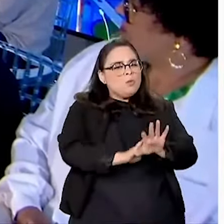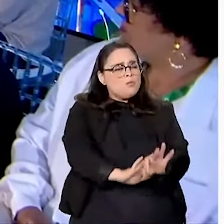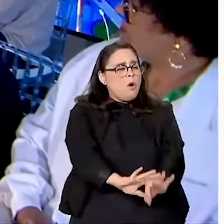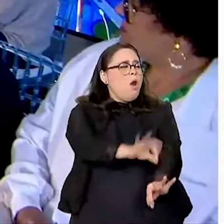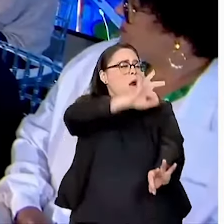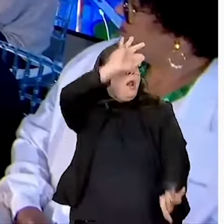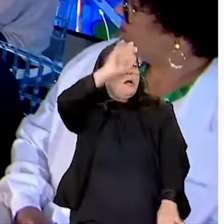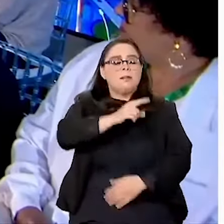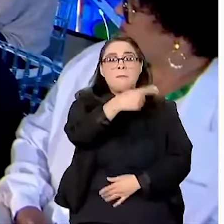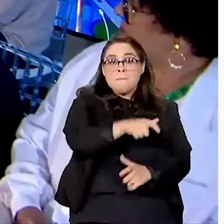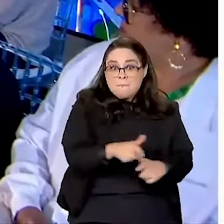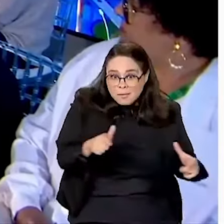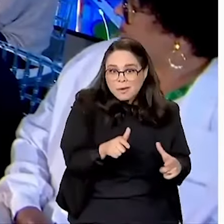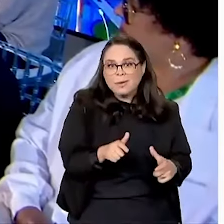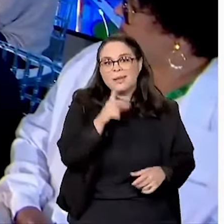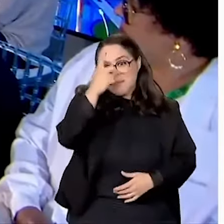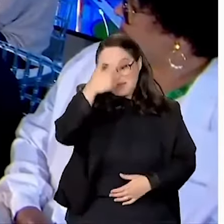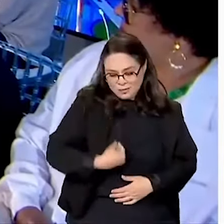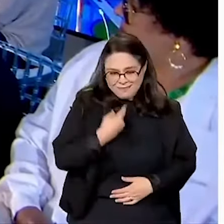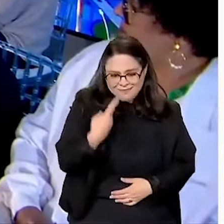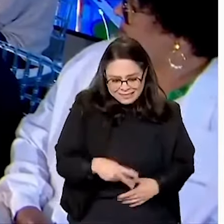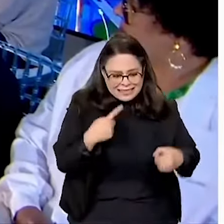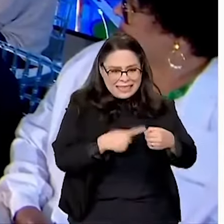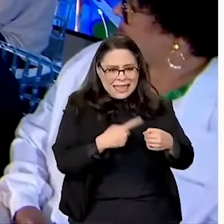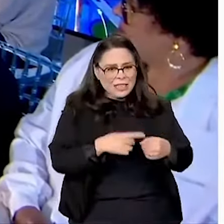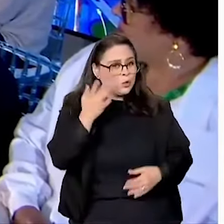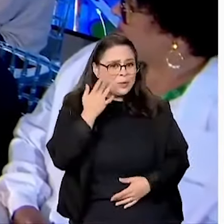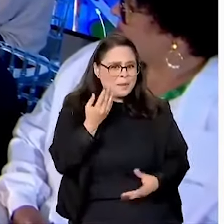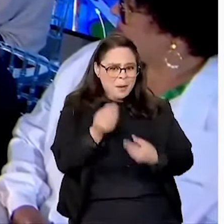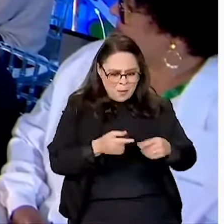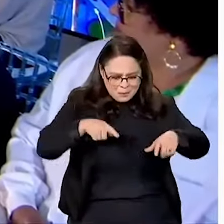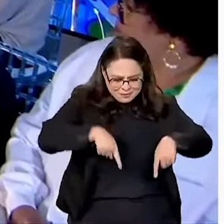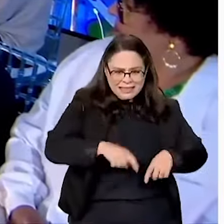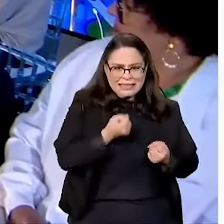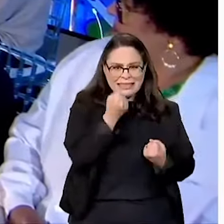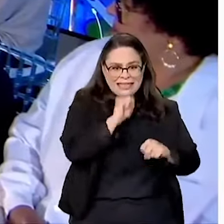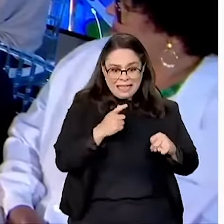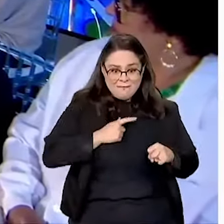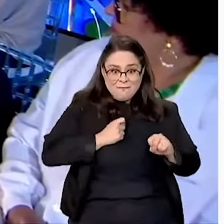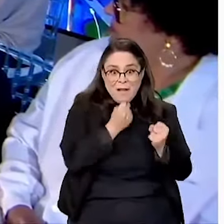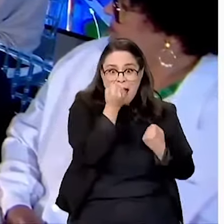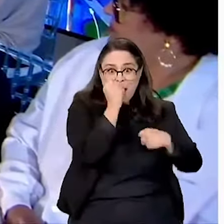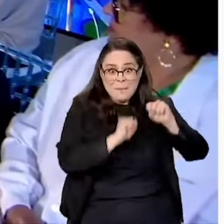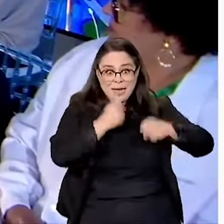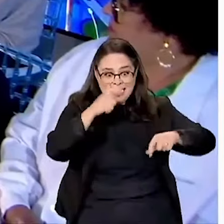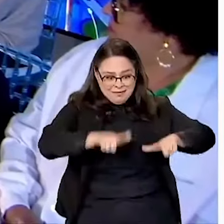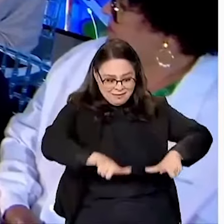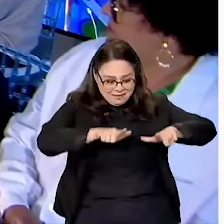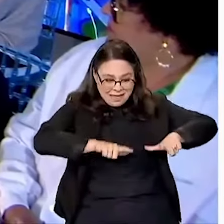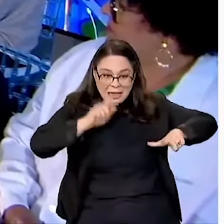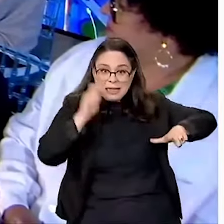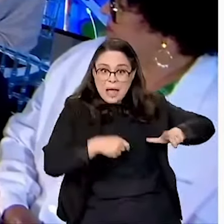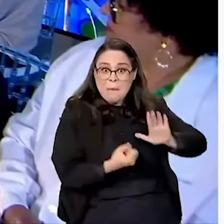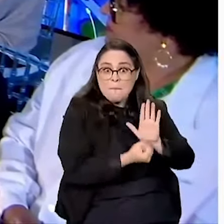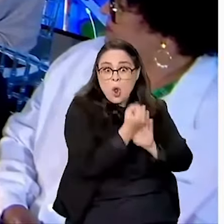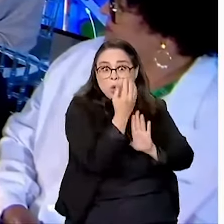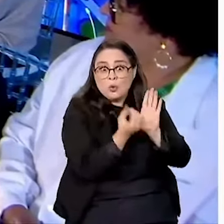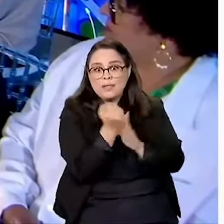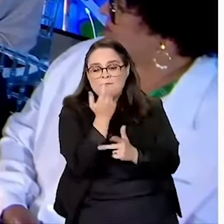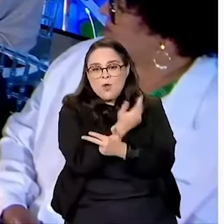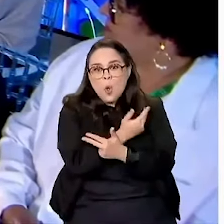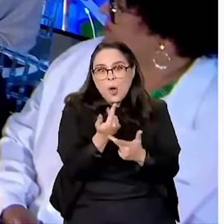Eu acho que muita gente, mesmo aqui na cidade, não tem noção de que aqui tem uma fábrica, sabe, capaz de produzir coisas